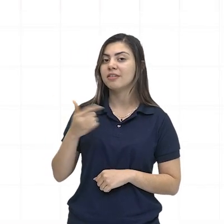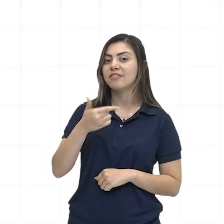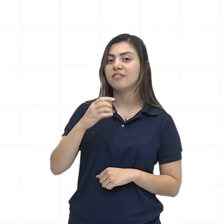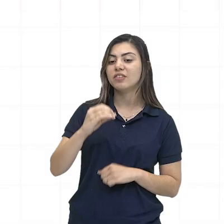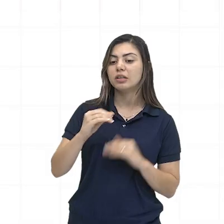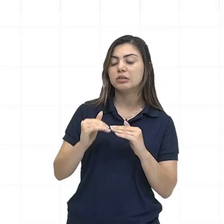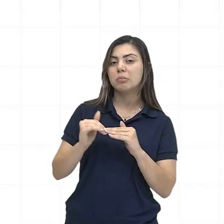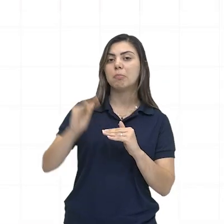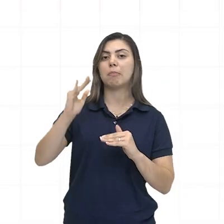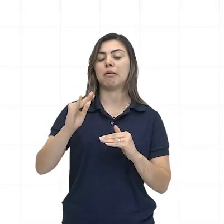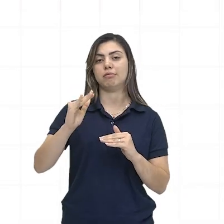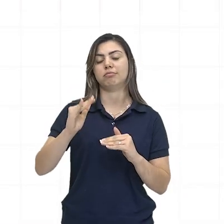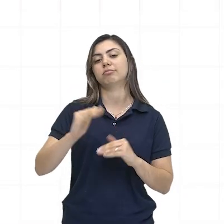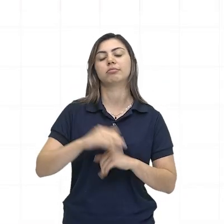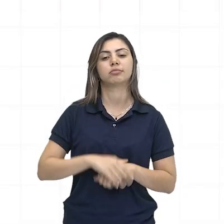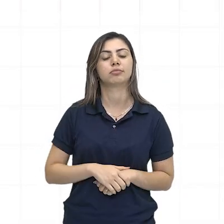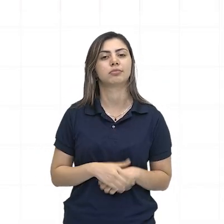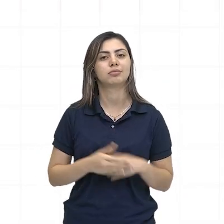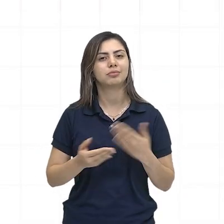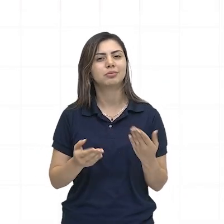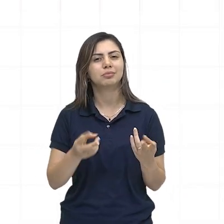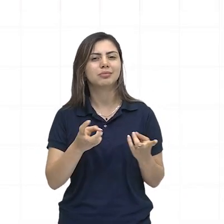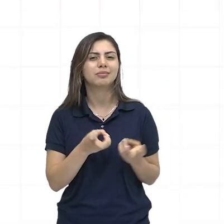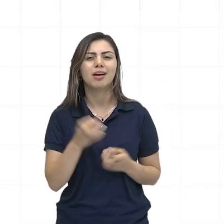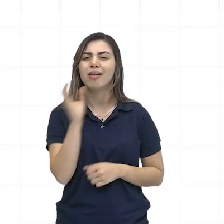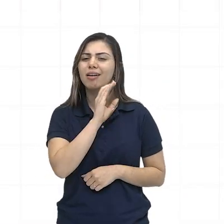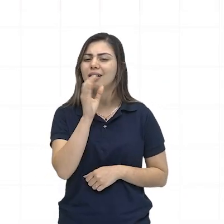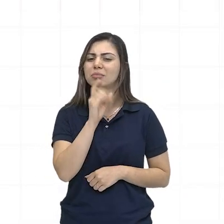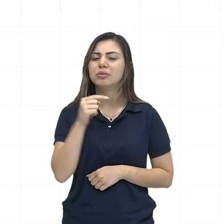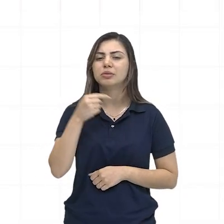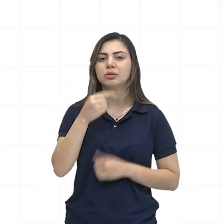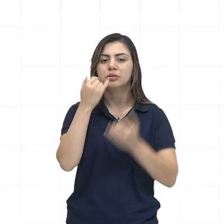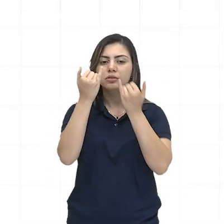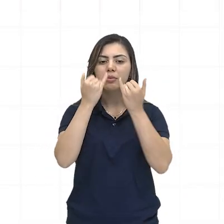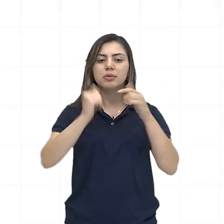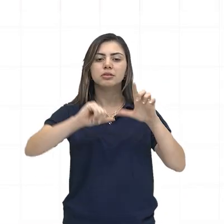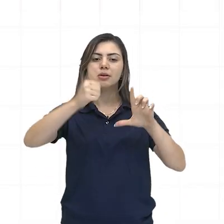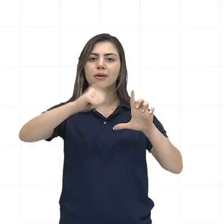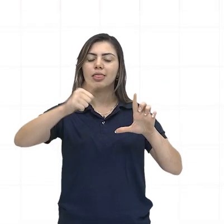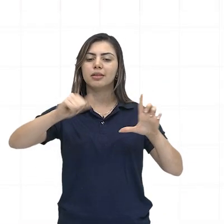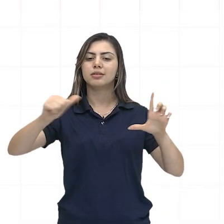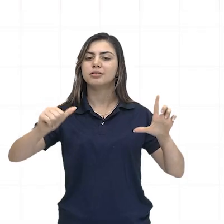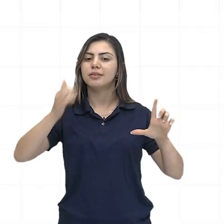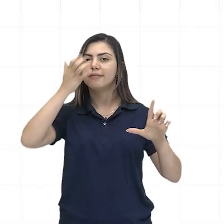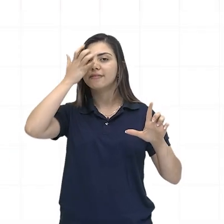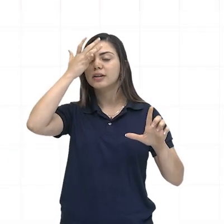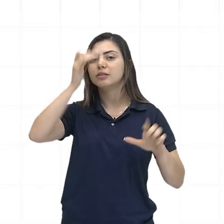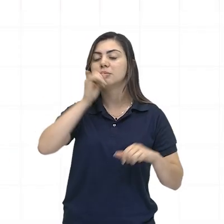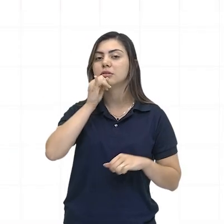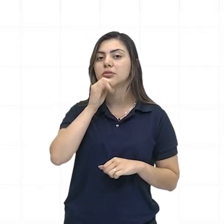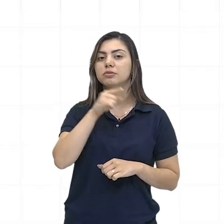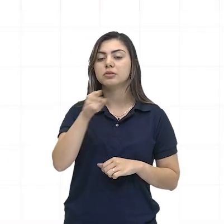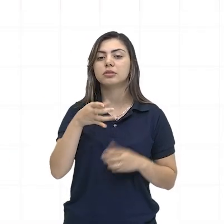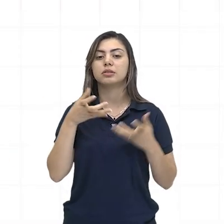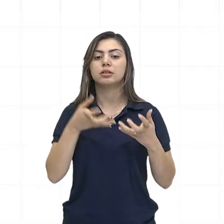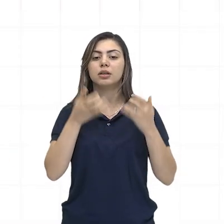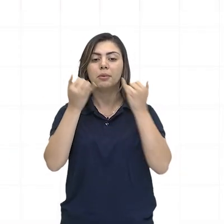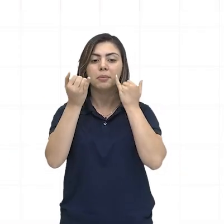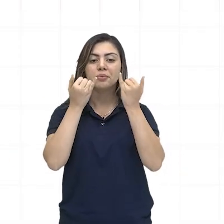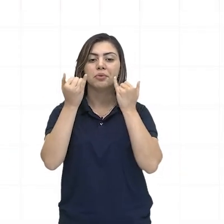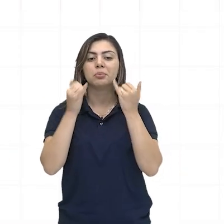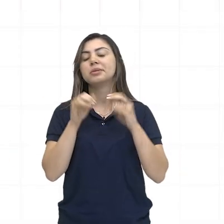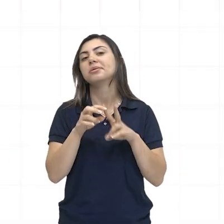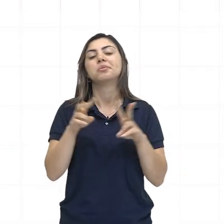20. Então, é rápido você fazer essa análise aqui, só fazendo a visualização. Por exemplo, se você quer uma determinada